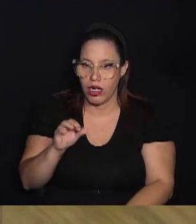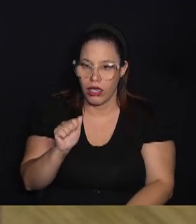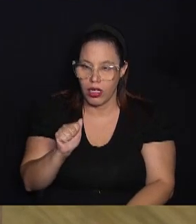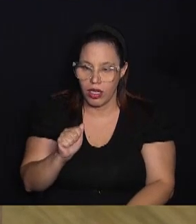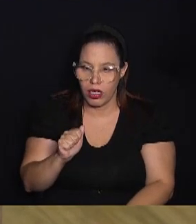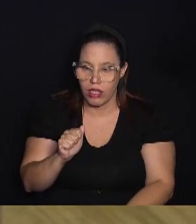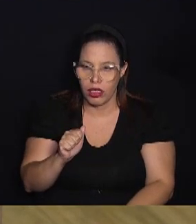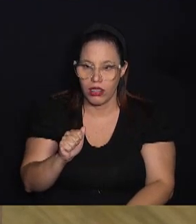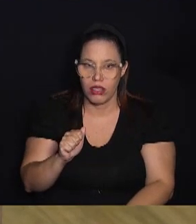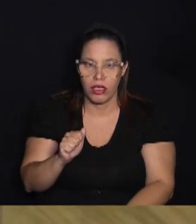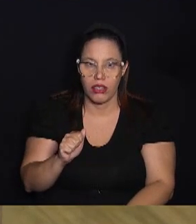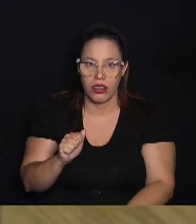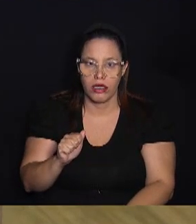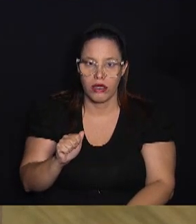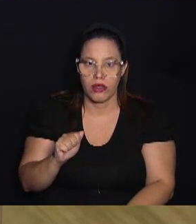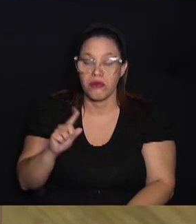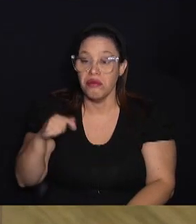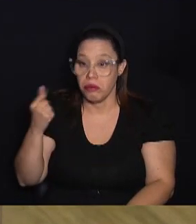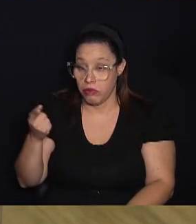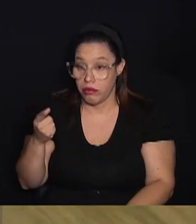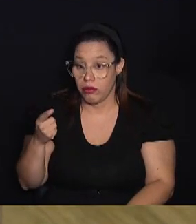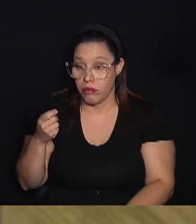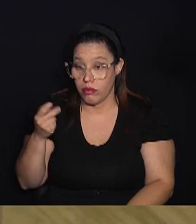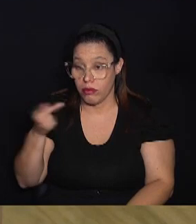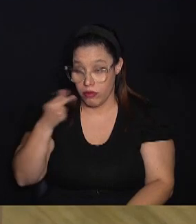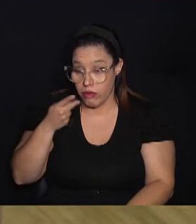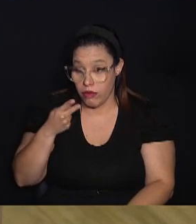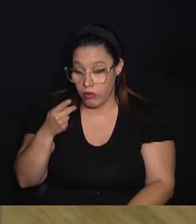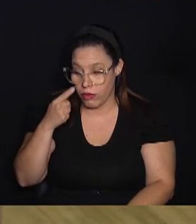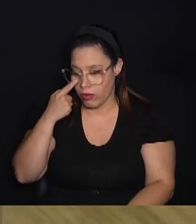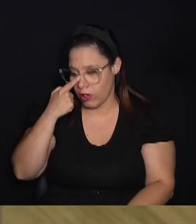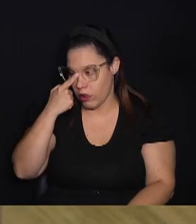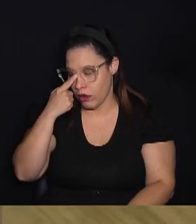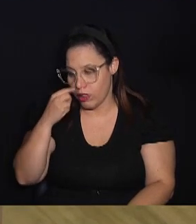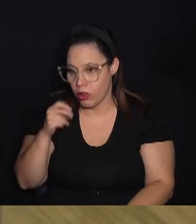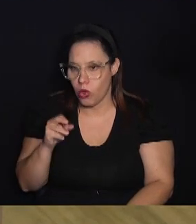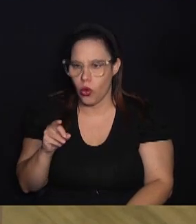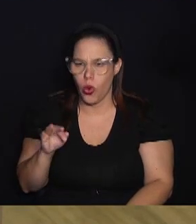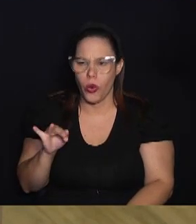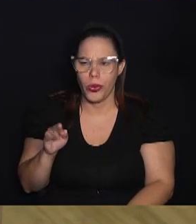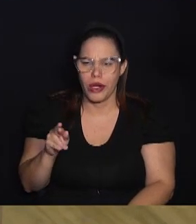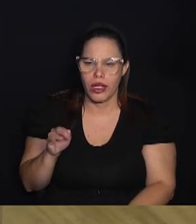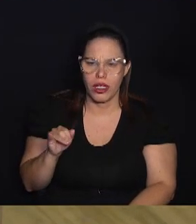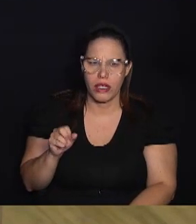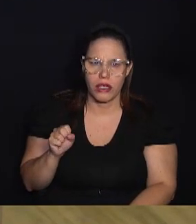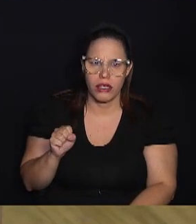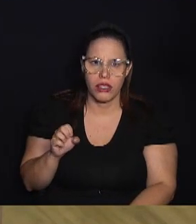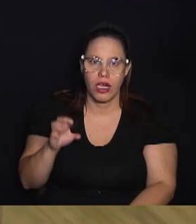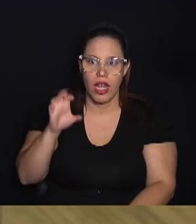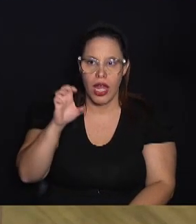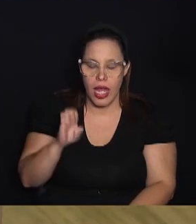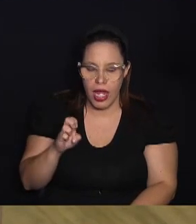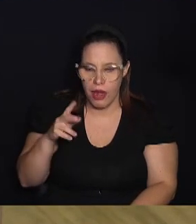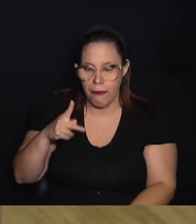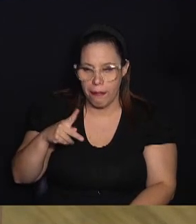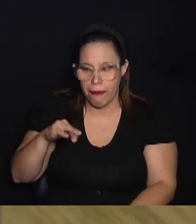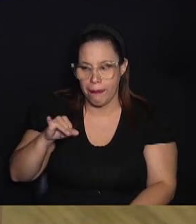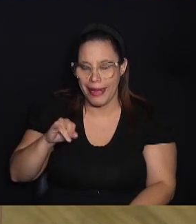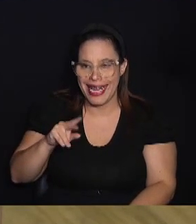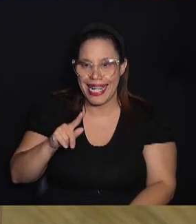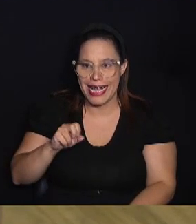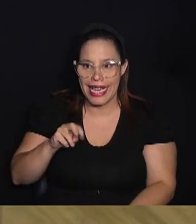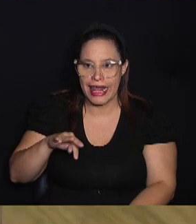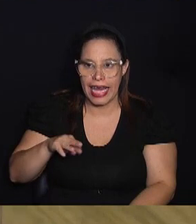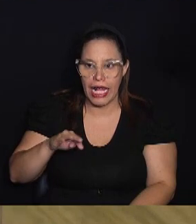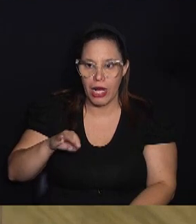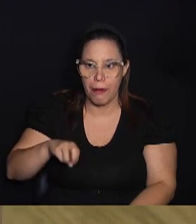aliás e depois a doutora vai falar para mim sobre essa esse conceito de epistemologia eu quero saber